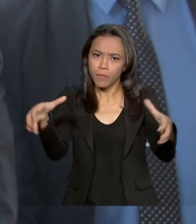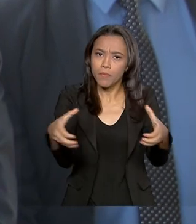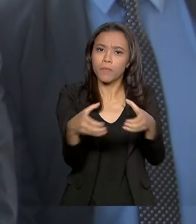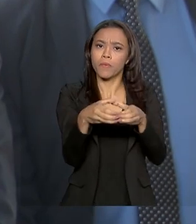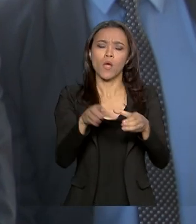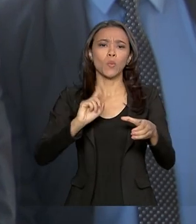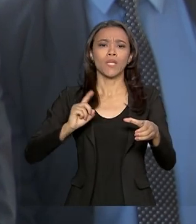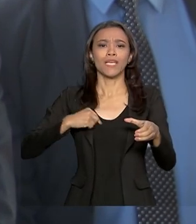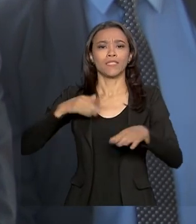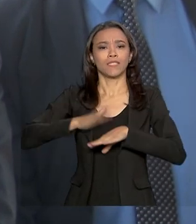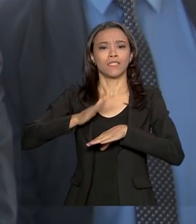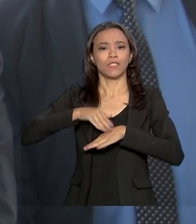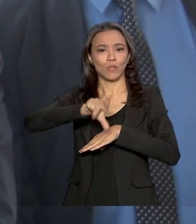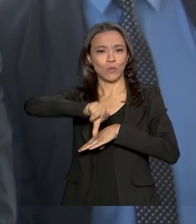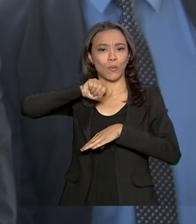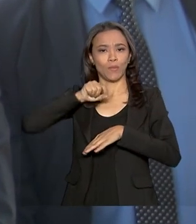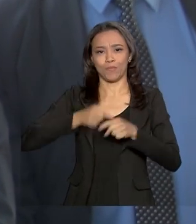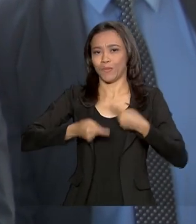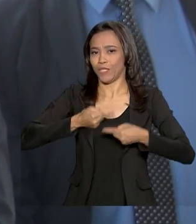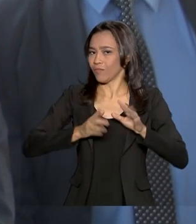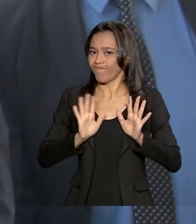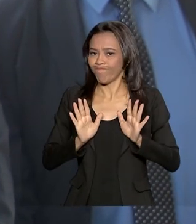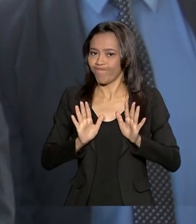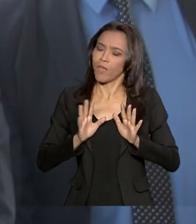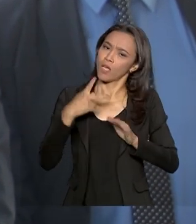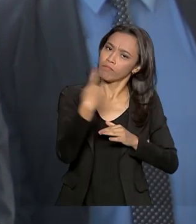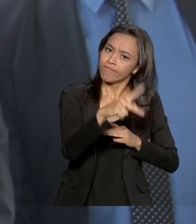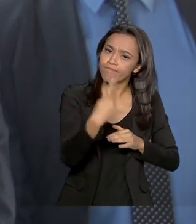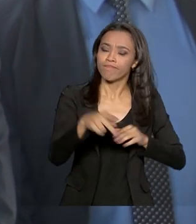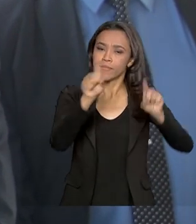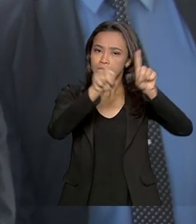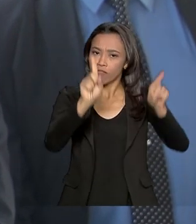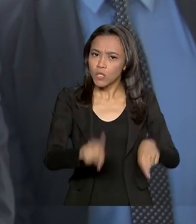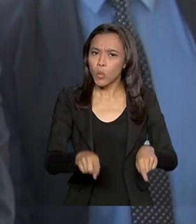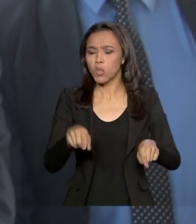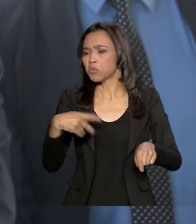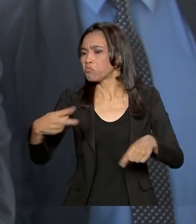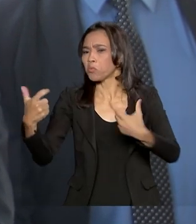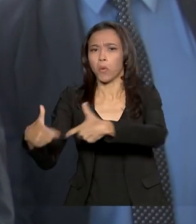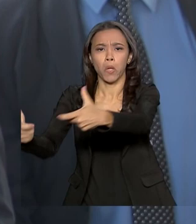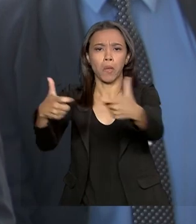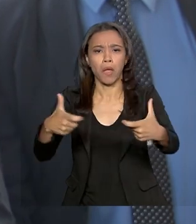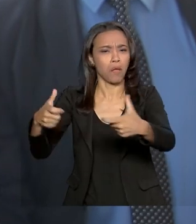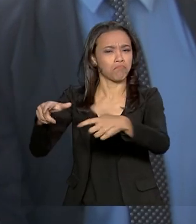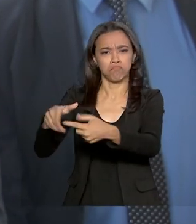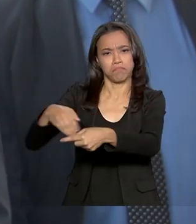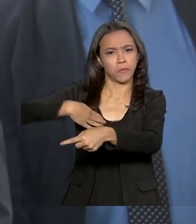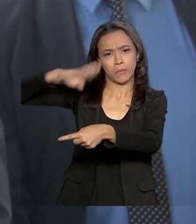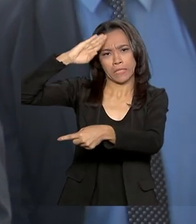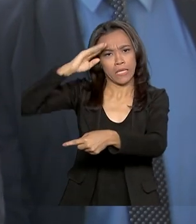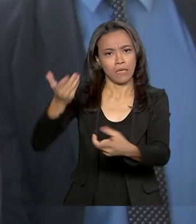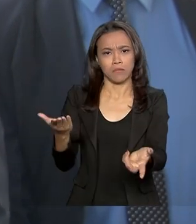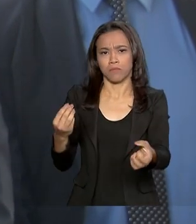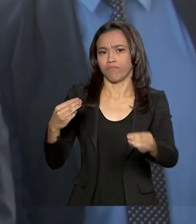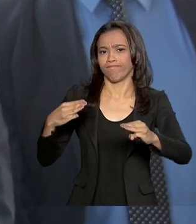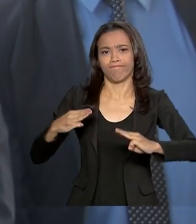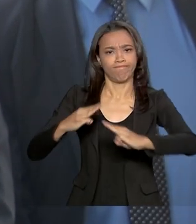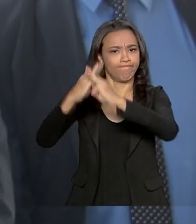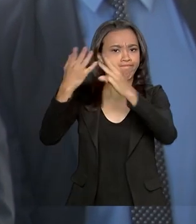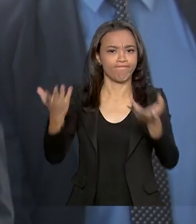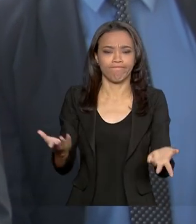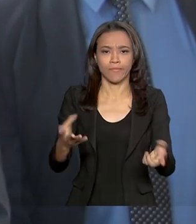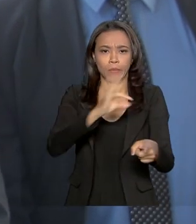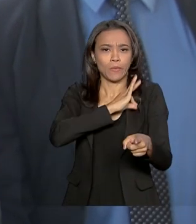indicação política. Todos eles têm que ser servidores de algum lugar, que seja do Exército, que seja da Caixa Econômica, da